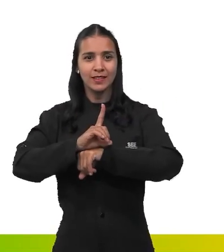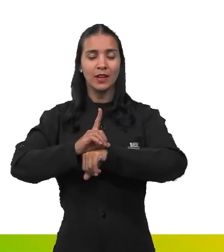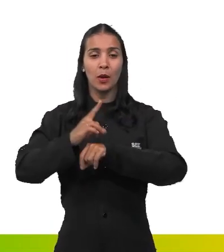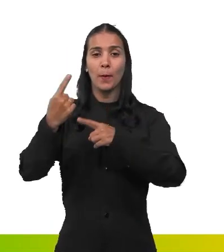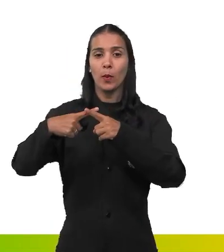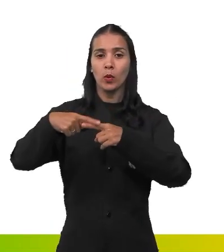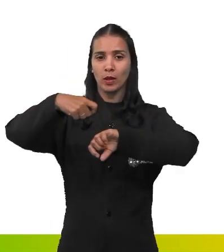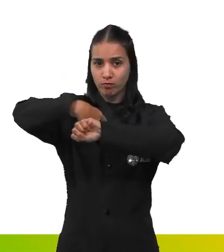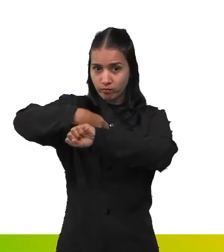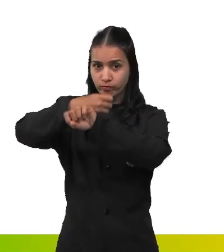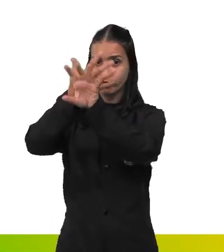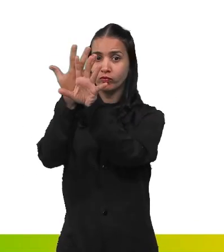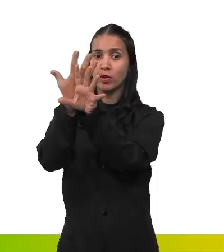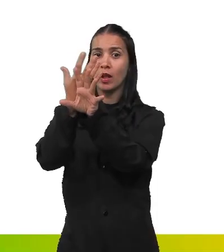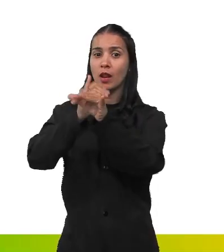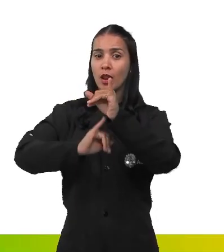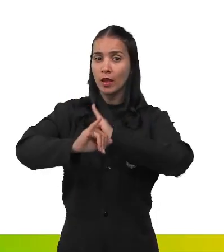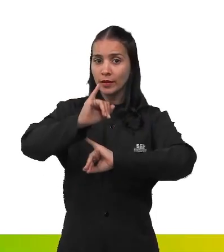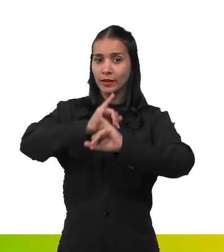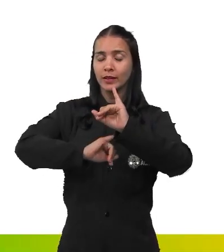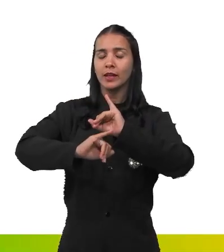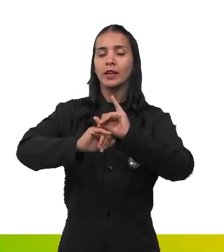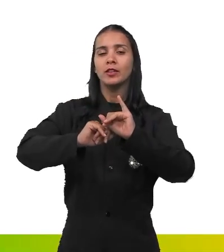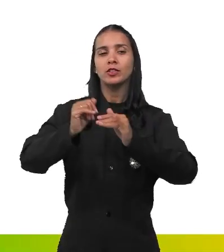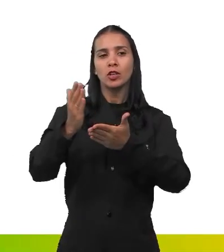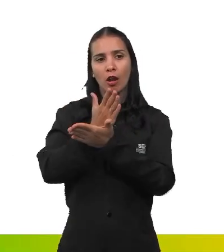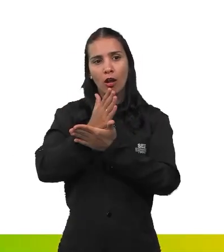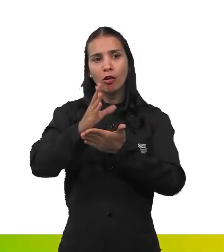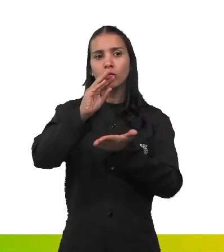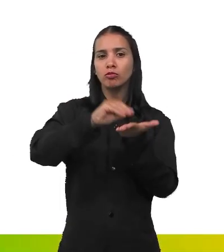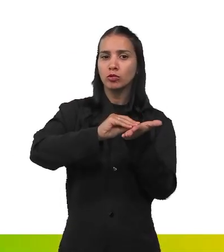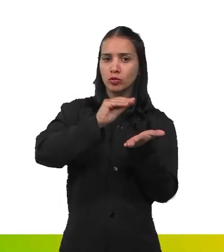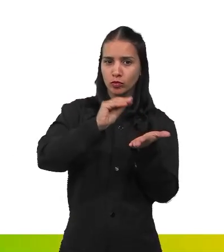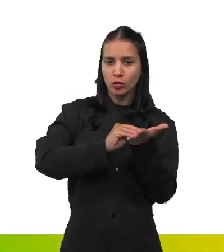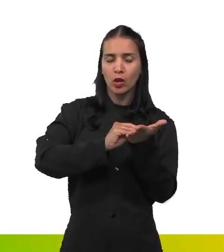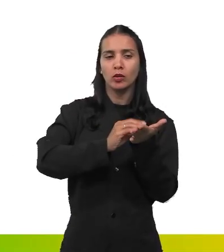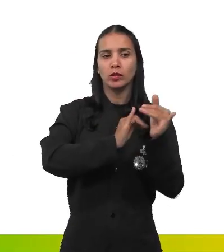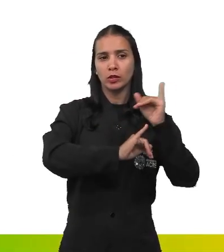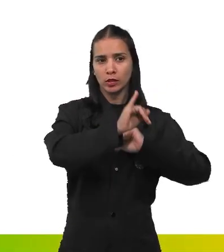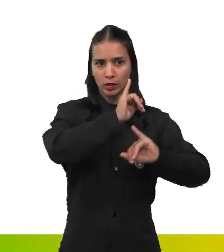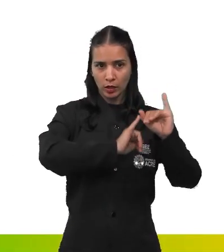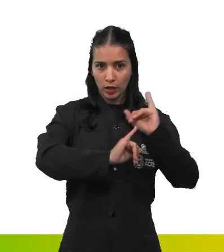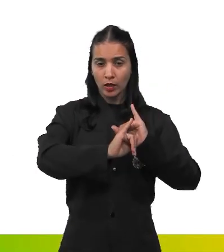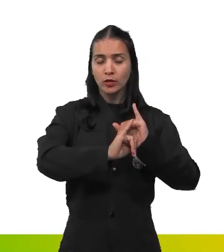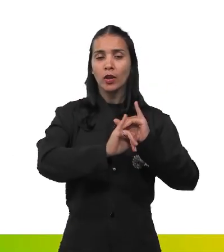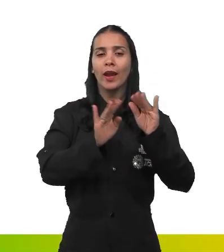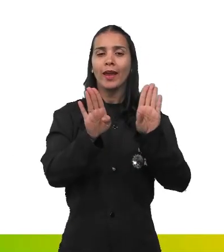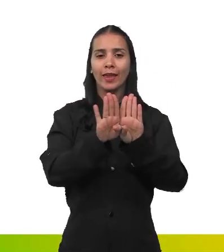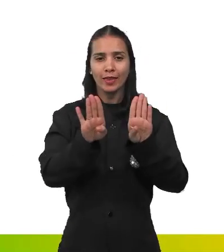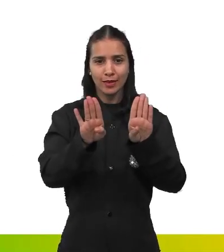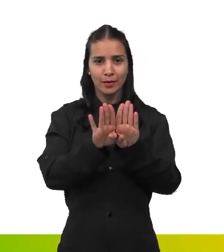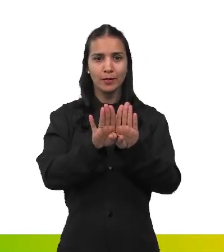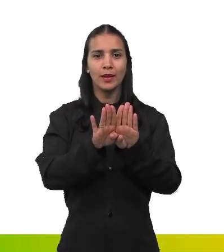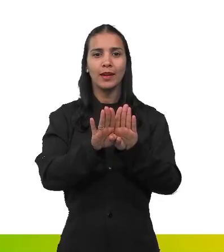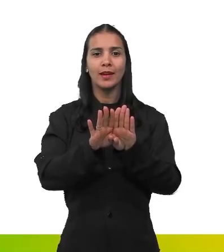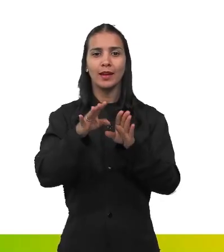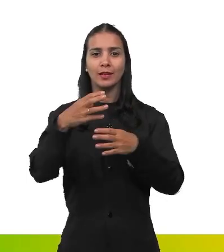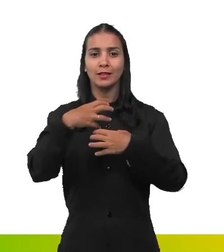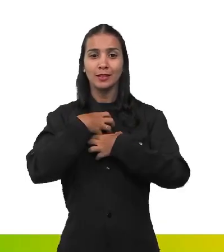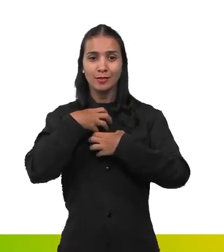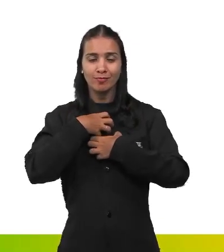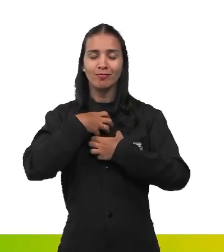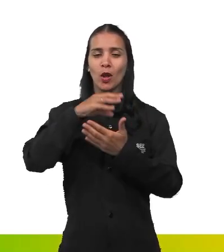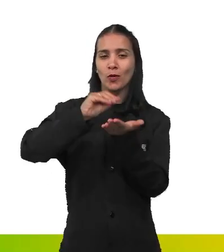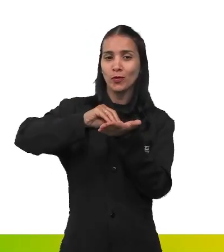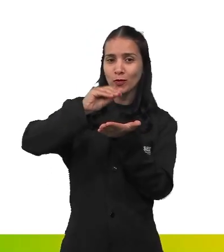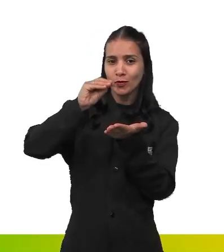dificuldades para acessar a transmissão online. E alguns disseram que sentiram a falta da presença viva dos atores. Com